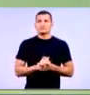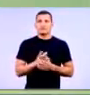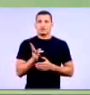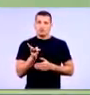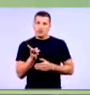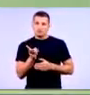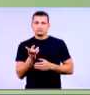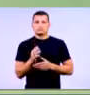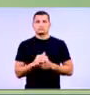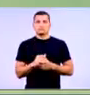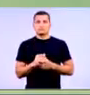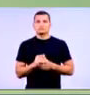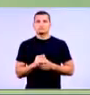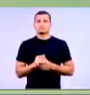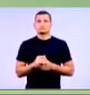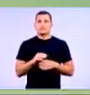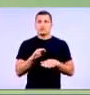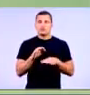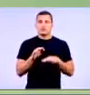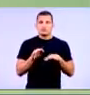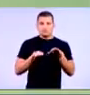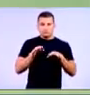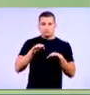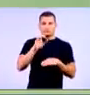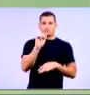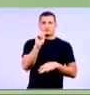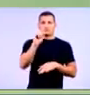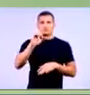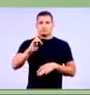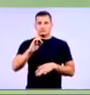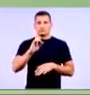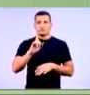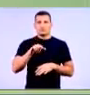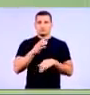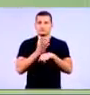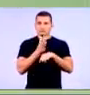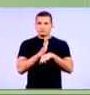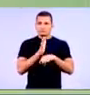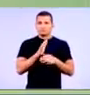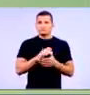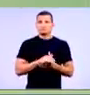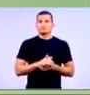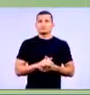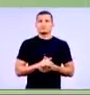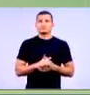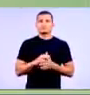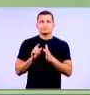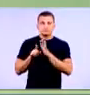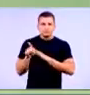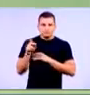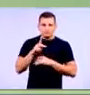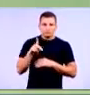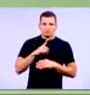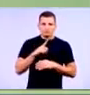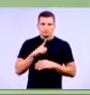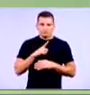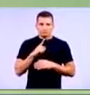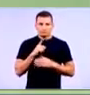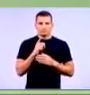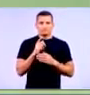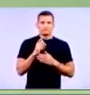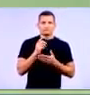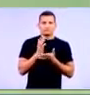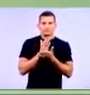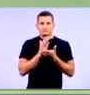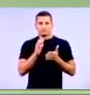como a gente viu na proposta de atividade, mas aqui ficou um pouquinho disforme. Então, nós temos alguma contribuição, professora Sara? Algum acróstico,